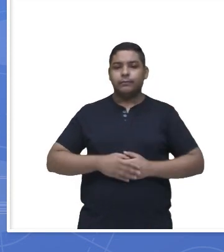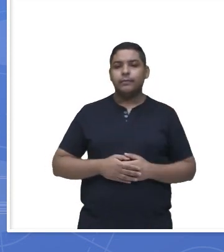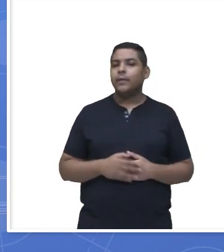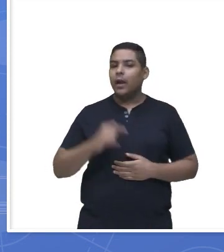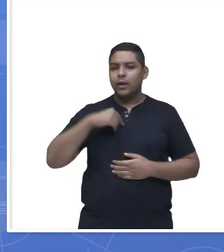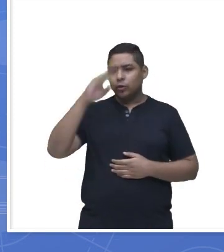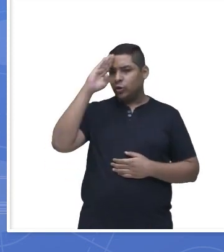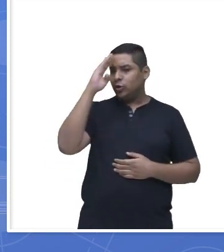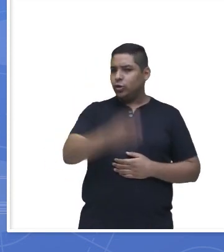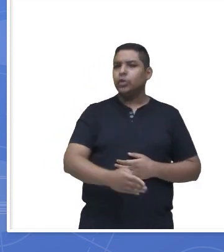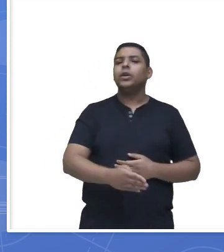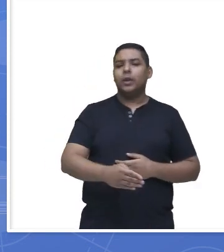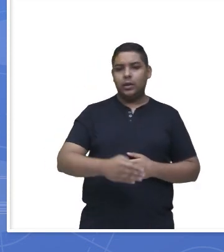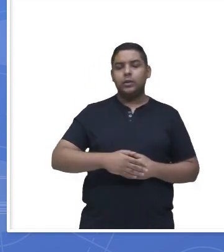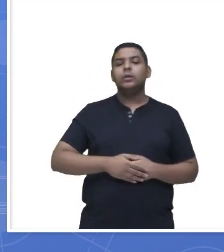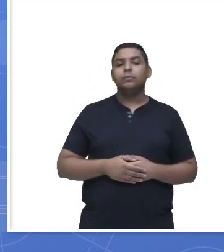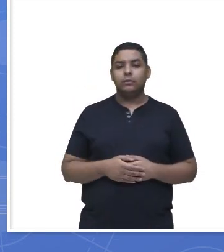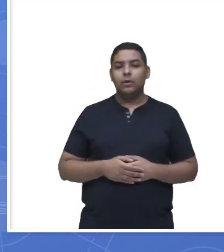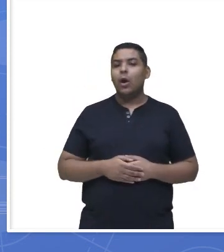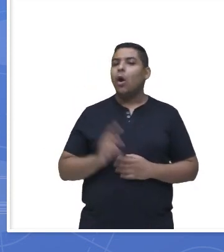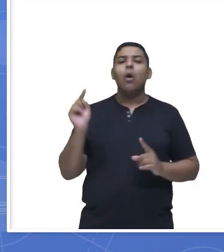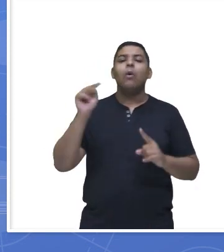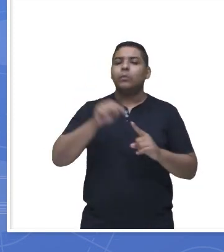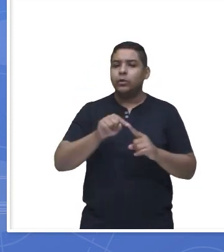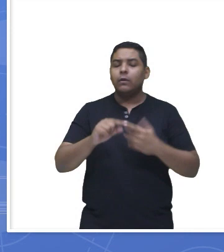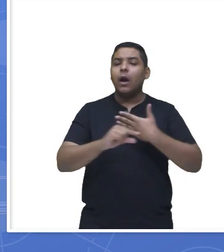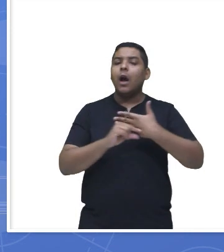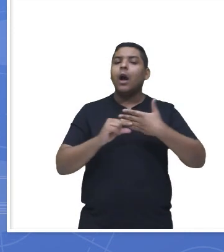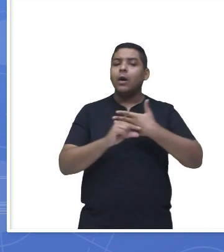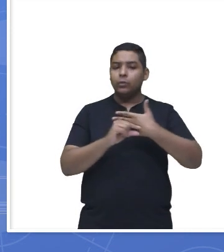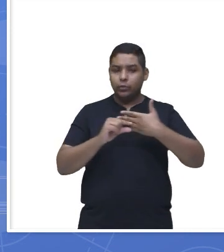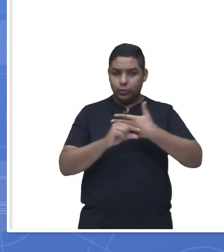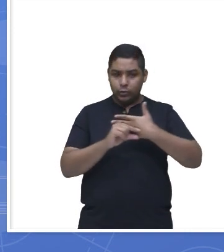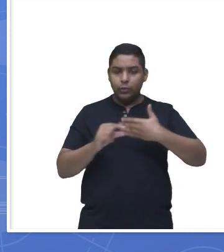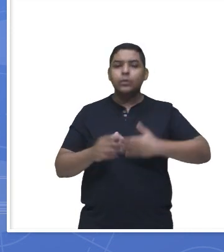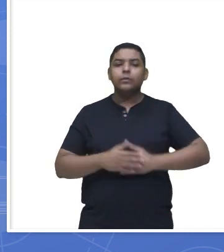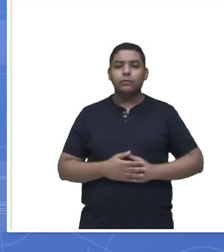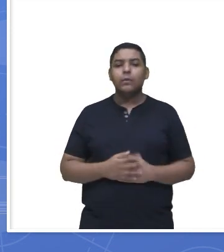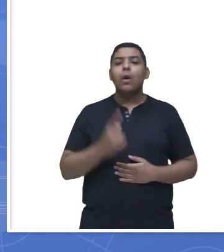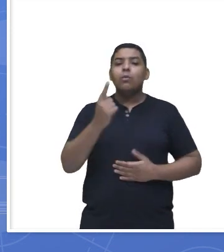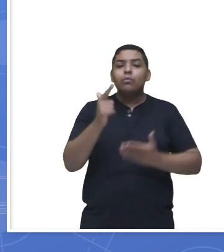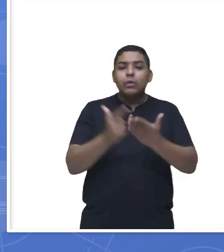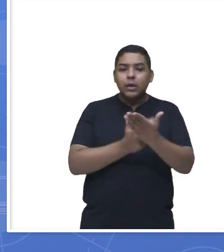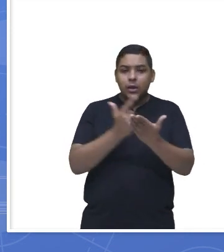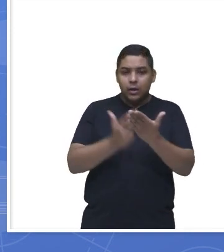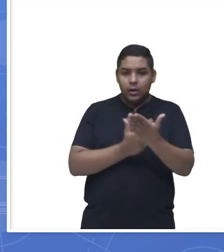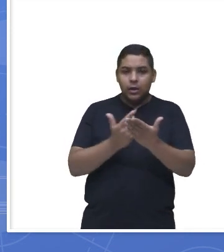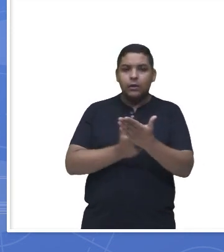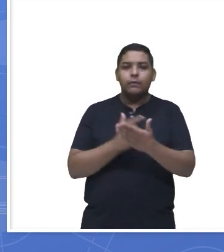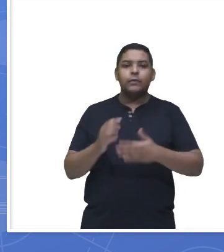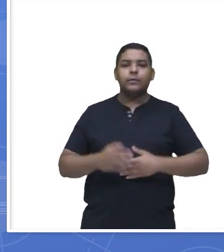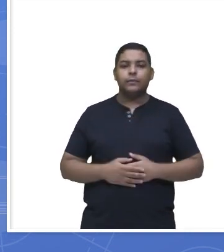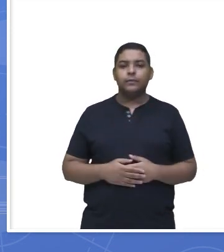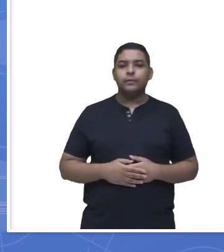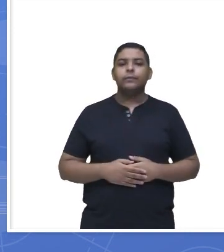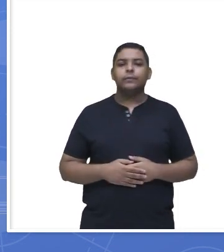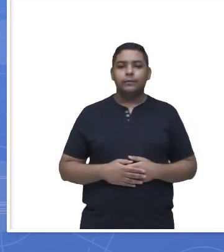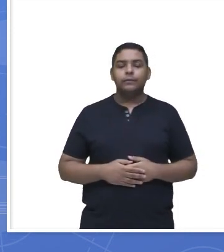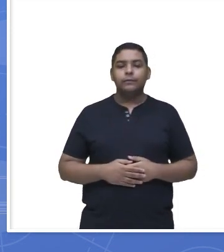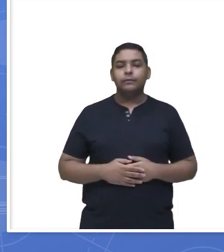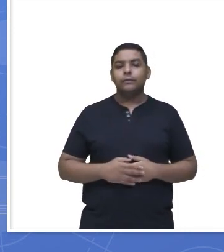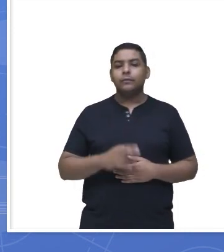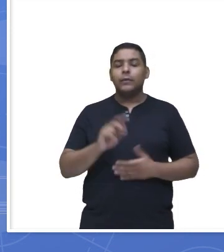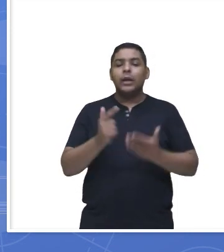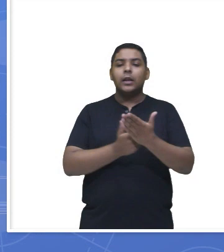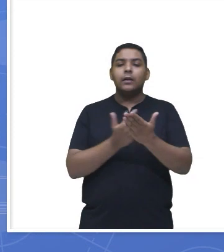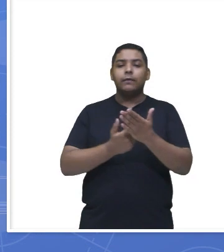muito objetiva. Ela fala de um autor de apenas um livro, está aí o nome do livro, O autor